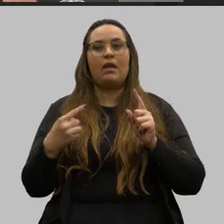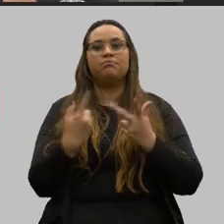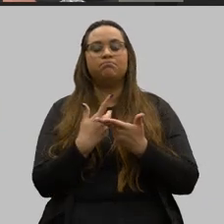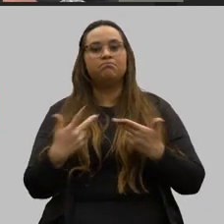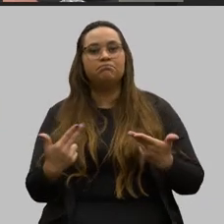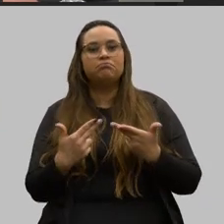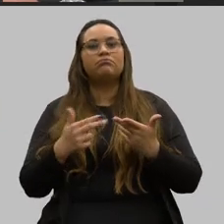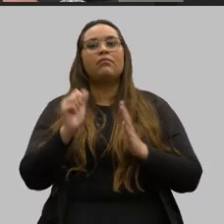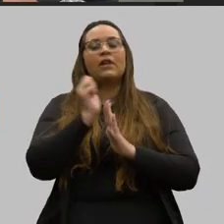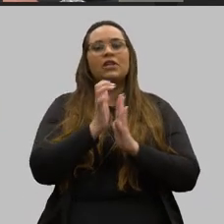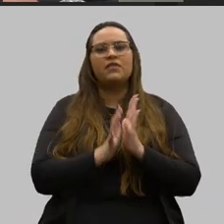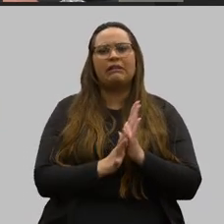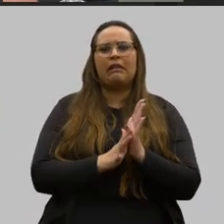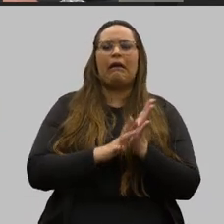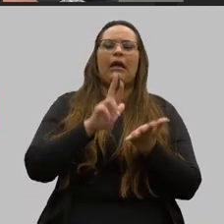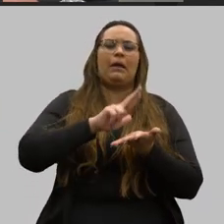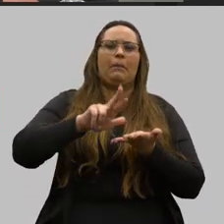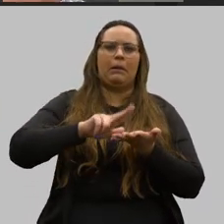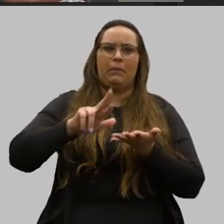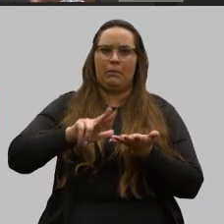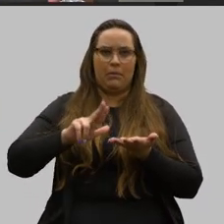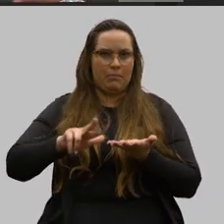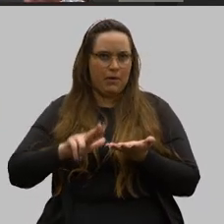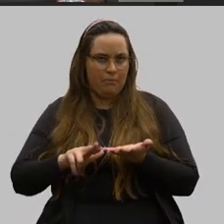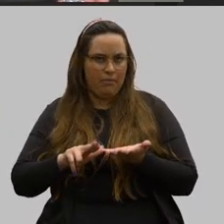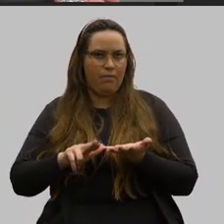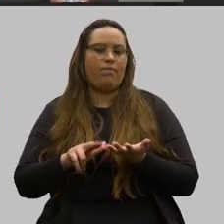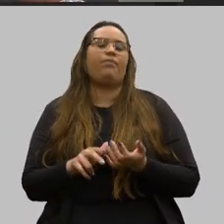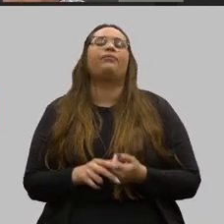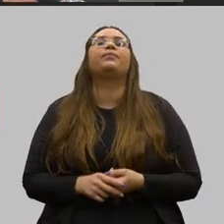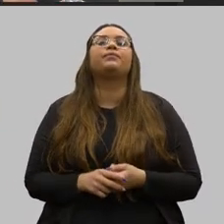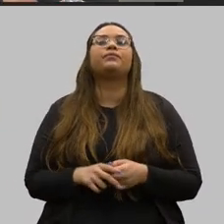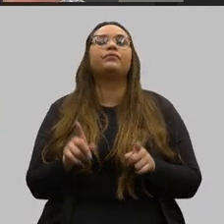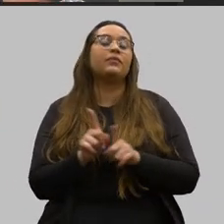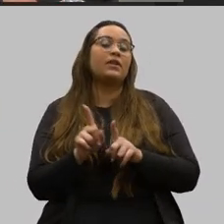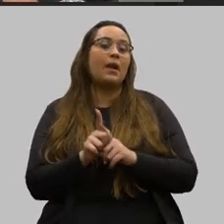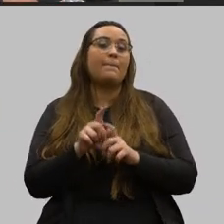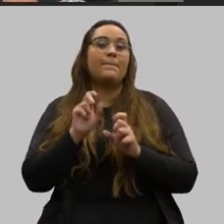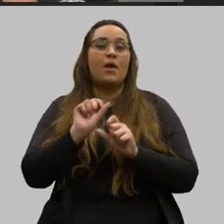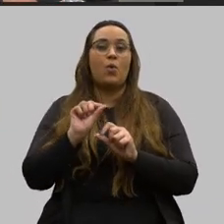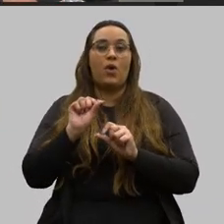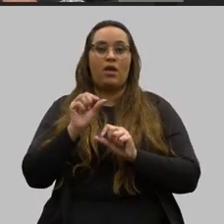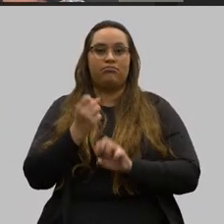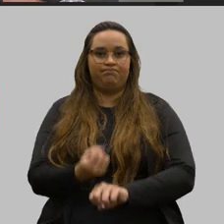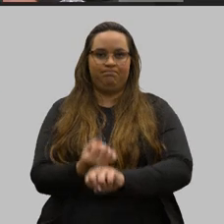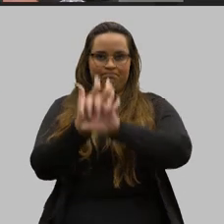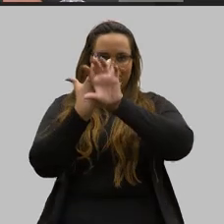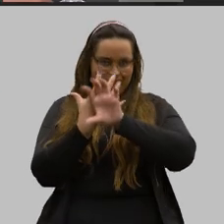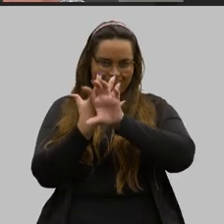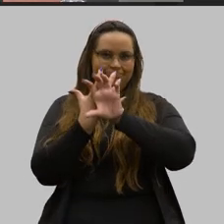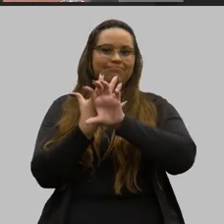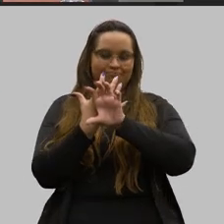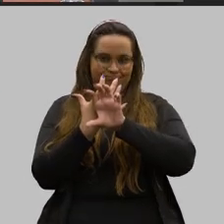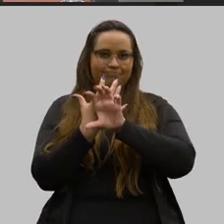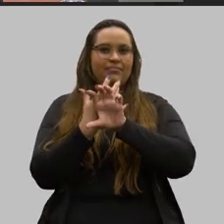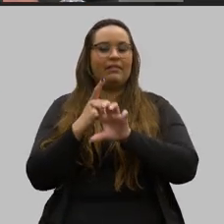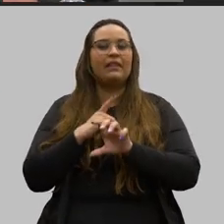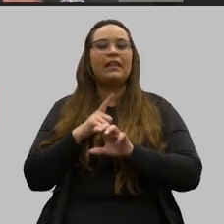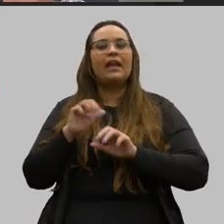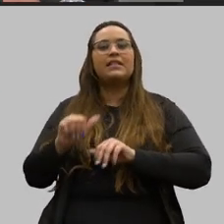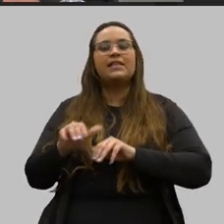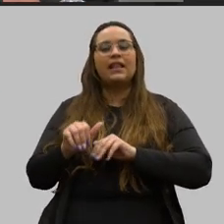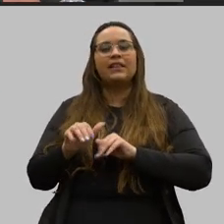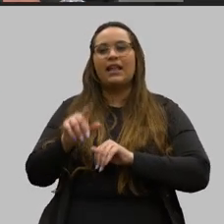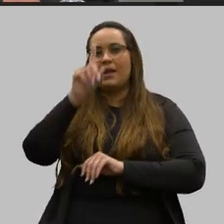especial eh com com meio de videoconferência E aí tão dois né Setembro amarelo e Janeiro